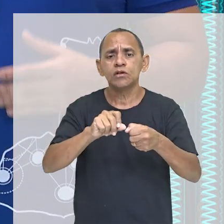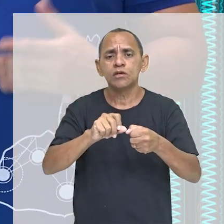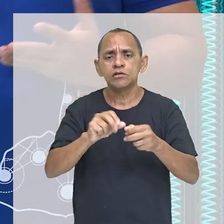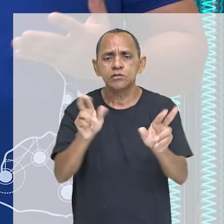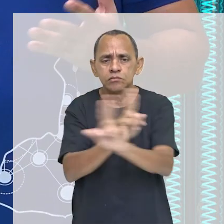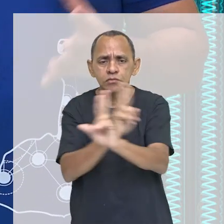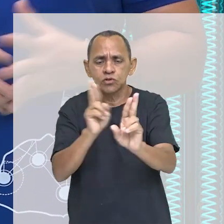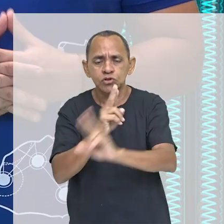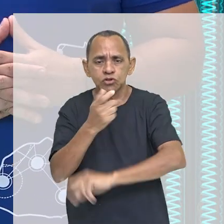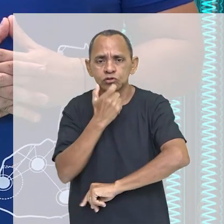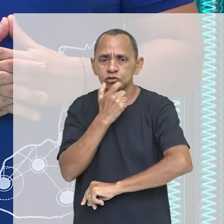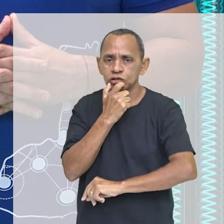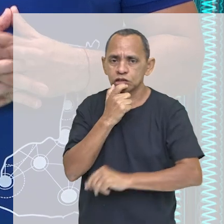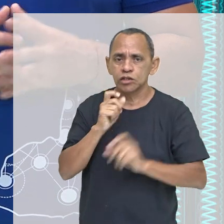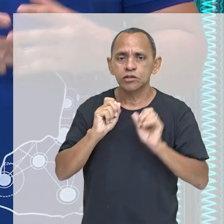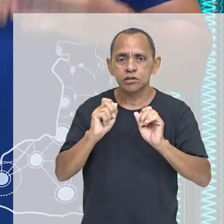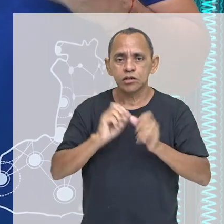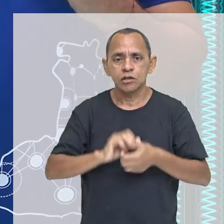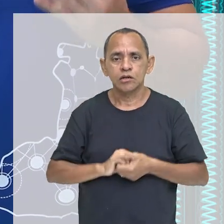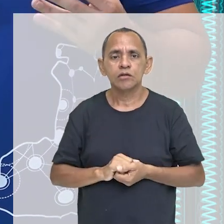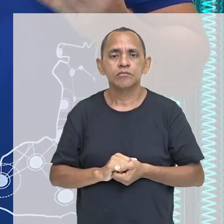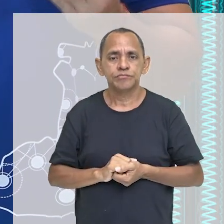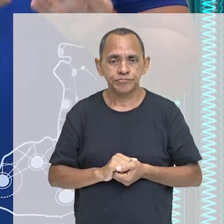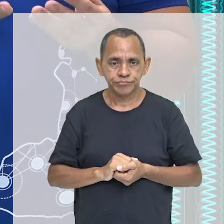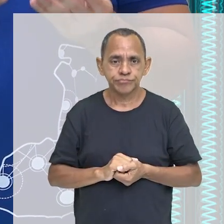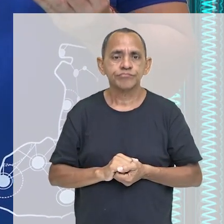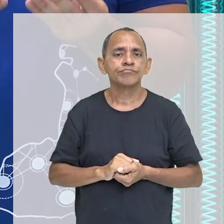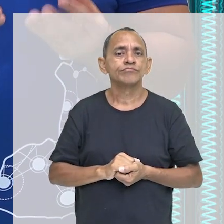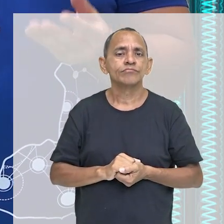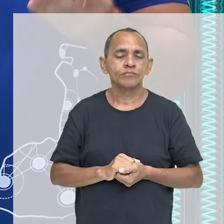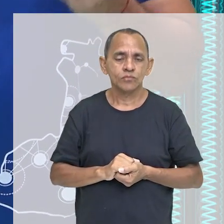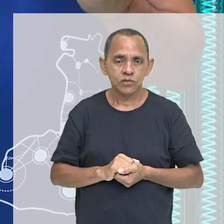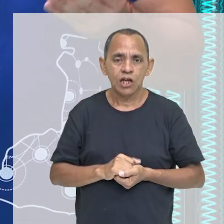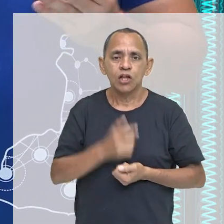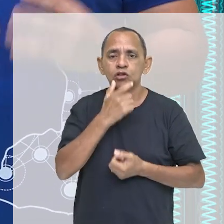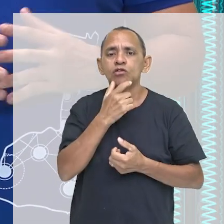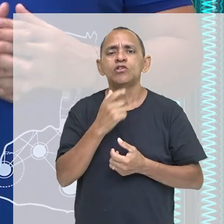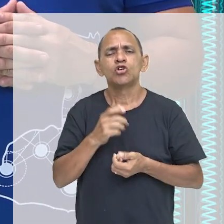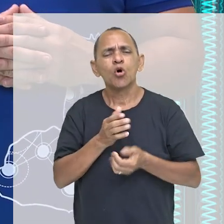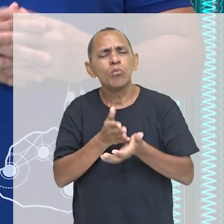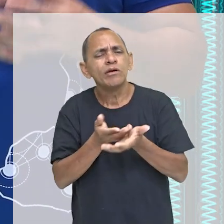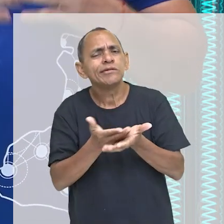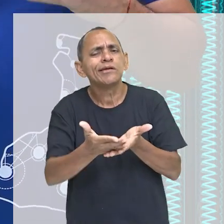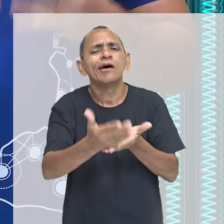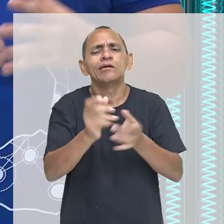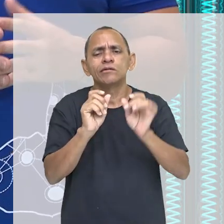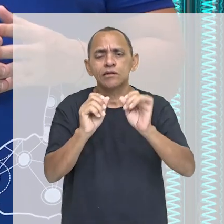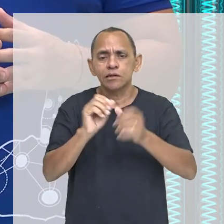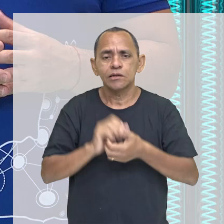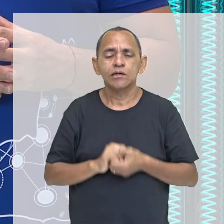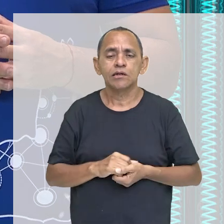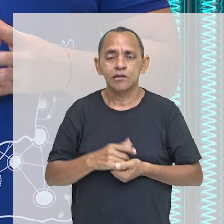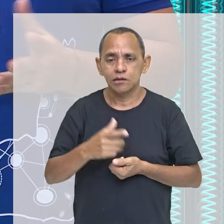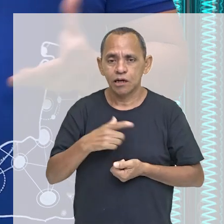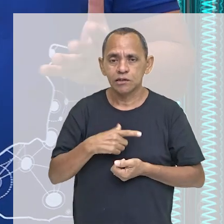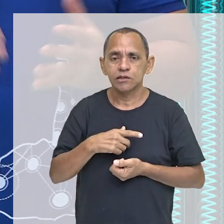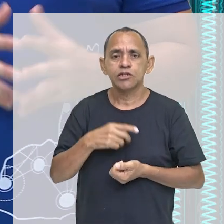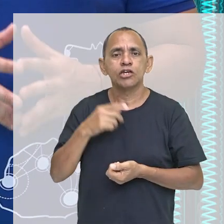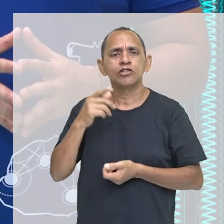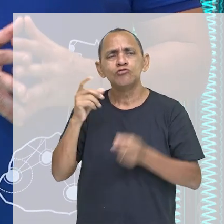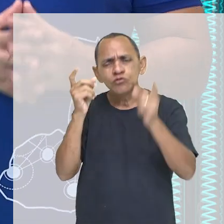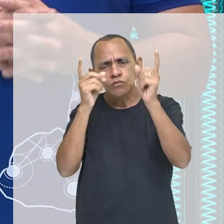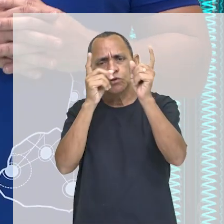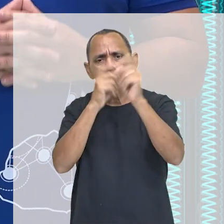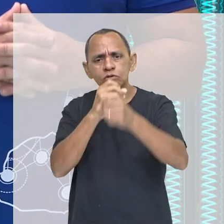inglesa e assim começou a perder as línguas indígenas, elas começaram a perder o seu prestígio. Okay?